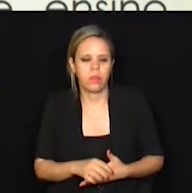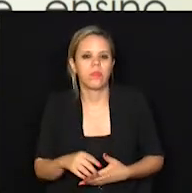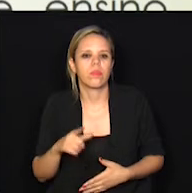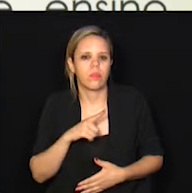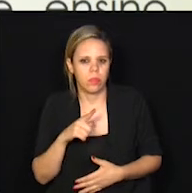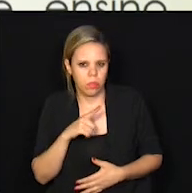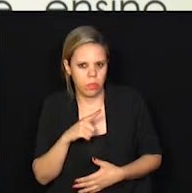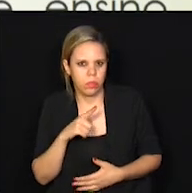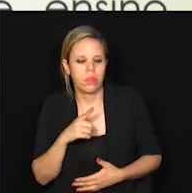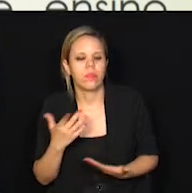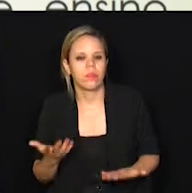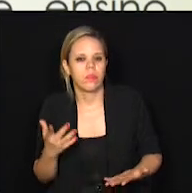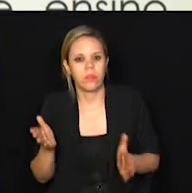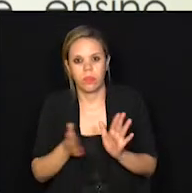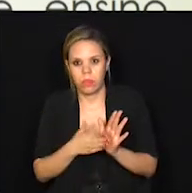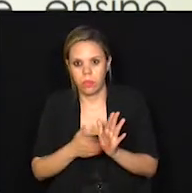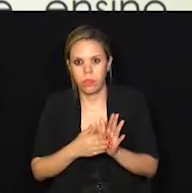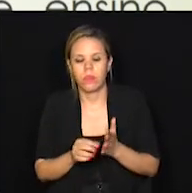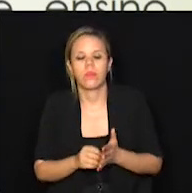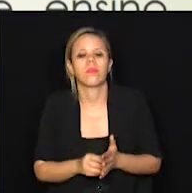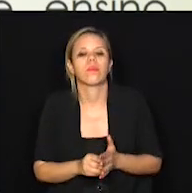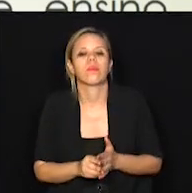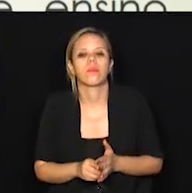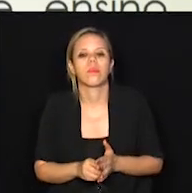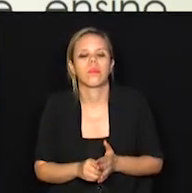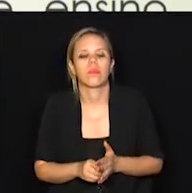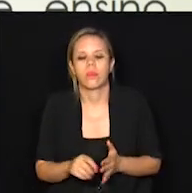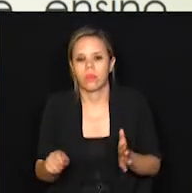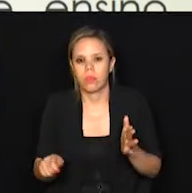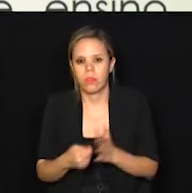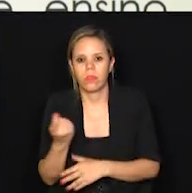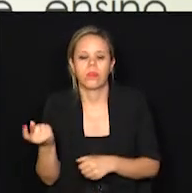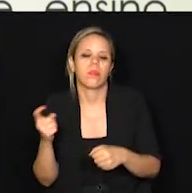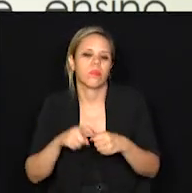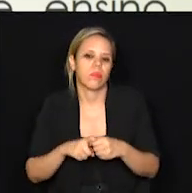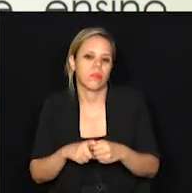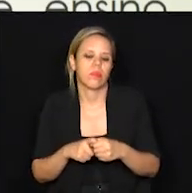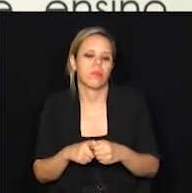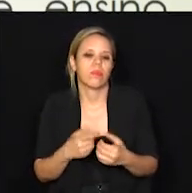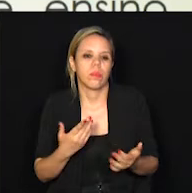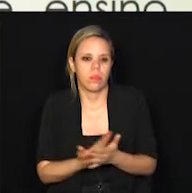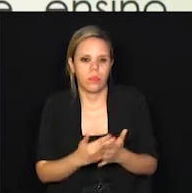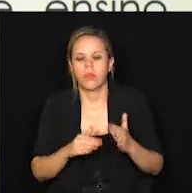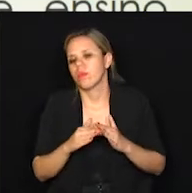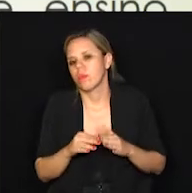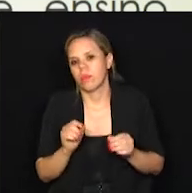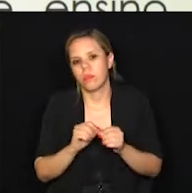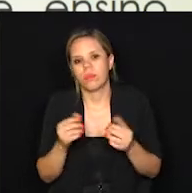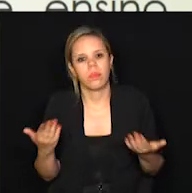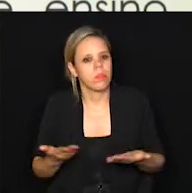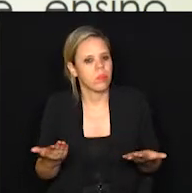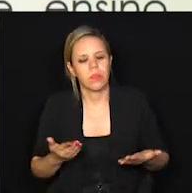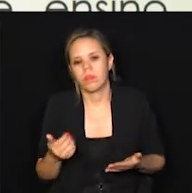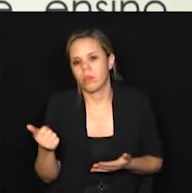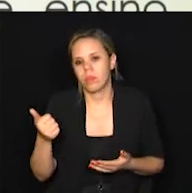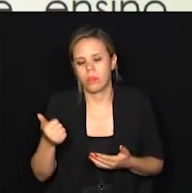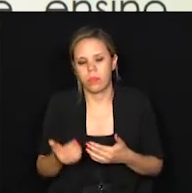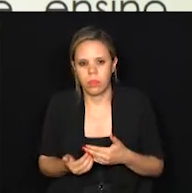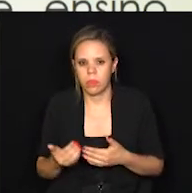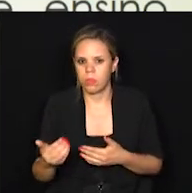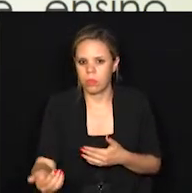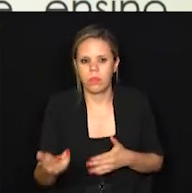neste momento. Eu acho que é importante a gente deixar aí para vocês que a gente